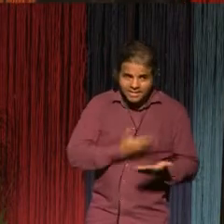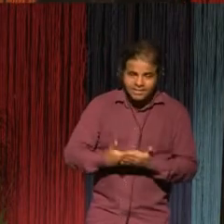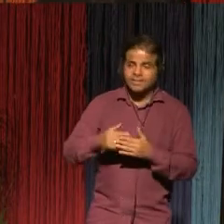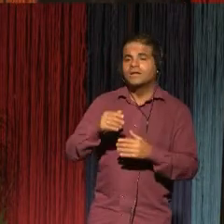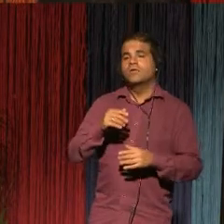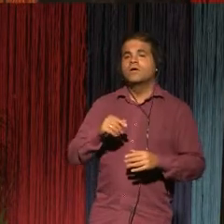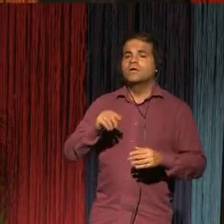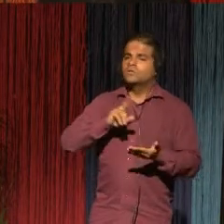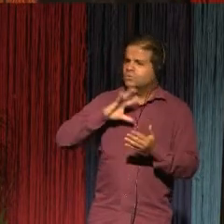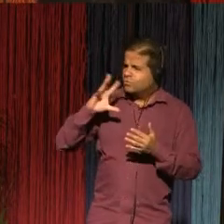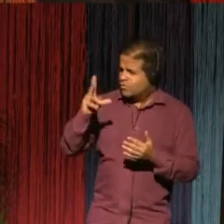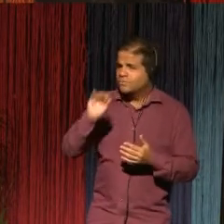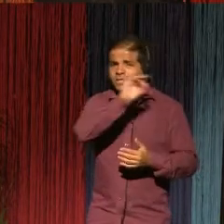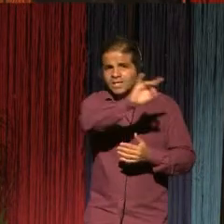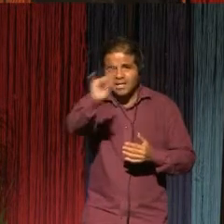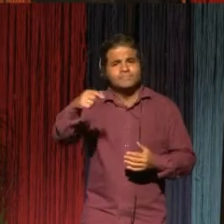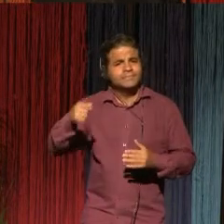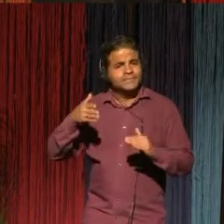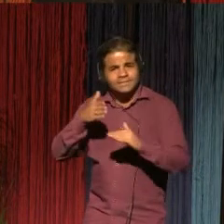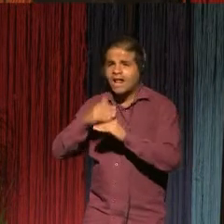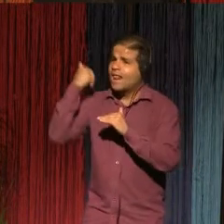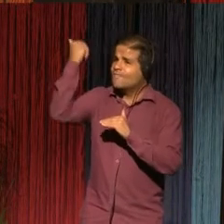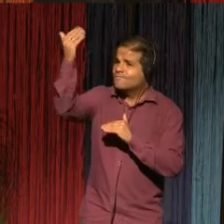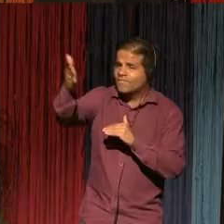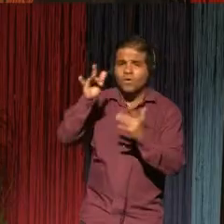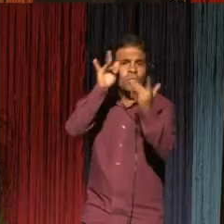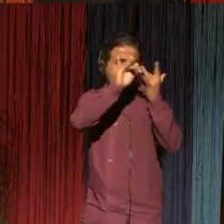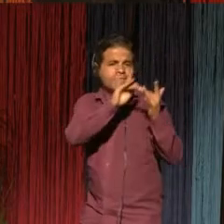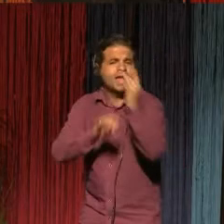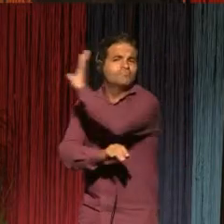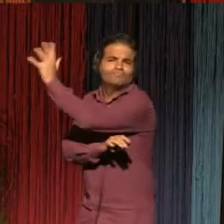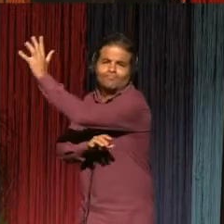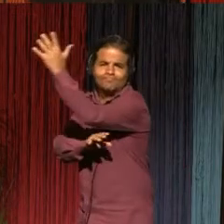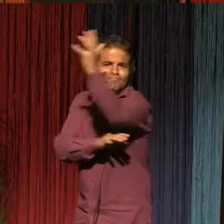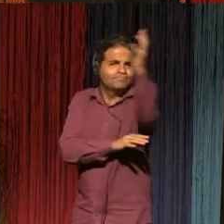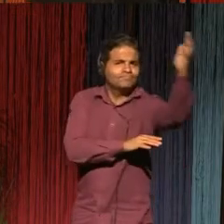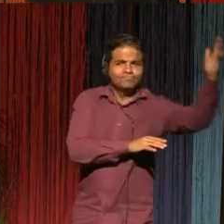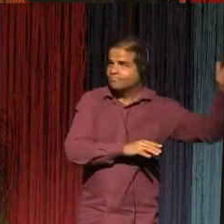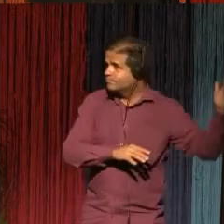entediantes. Todos nós temos que estar lá fora, em contato com a natureza.